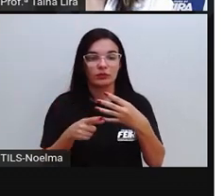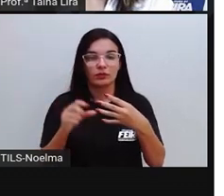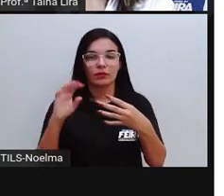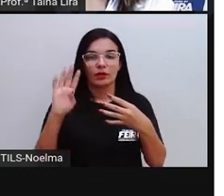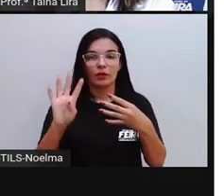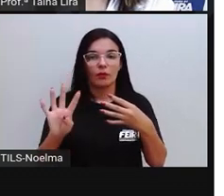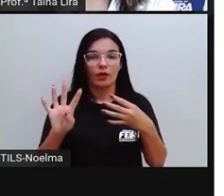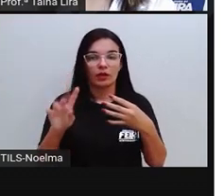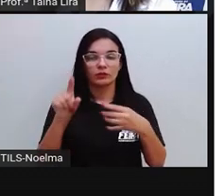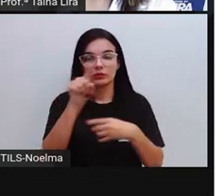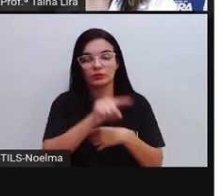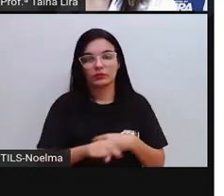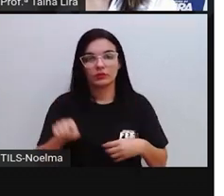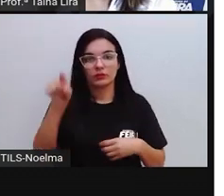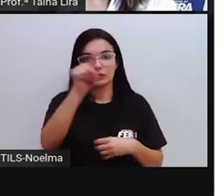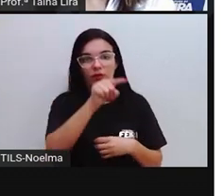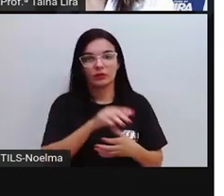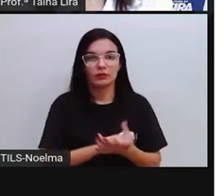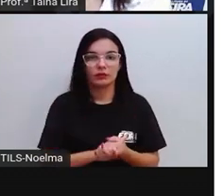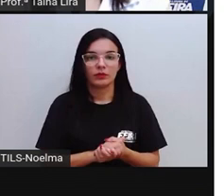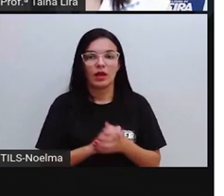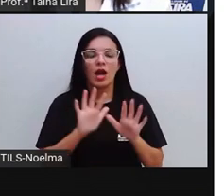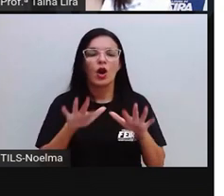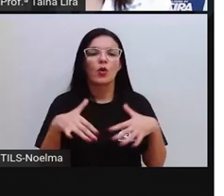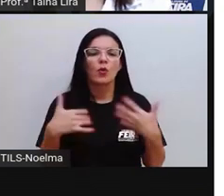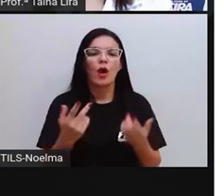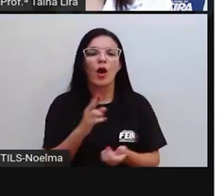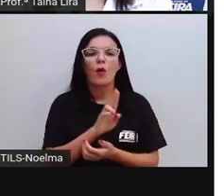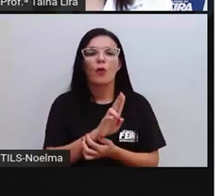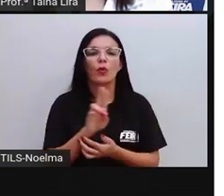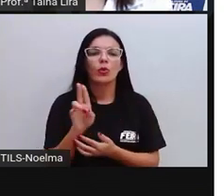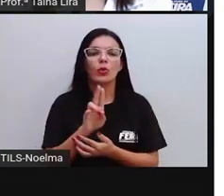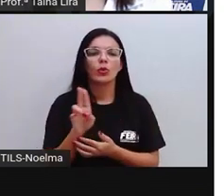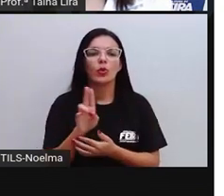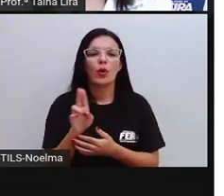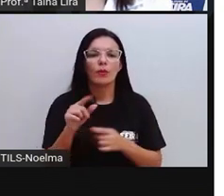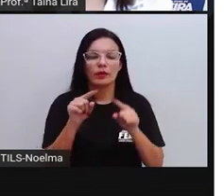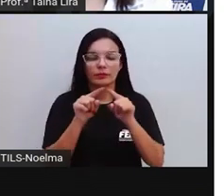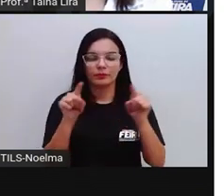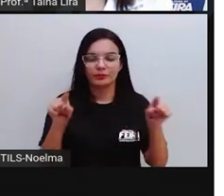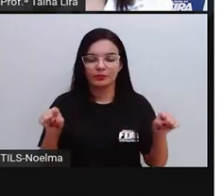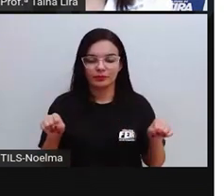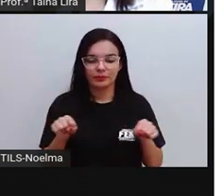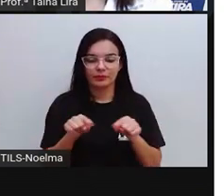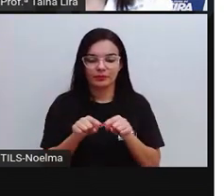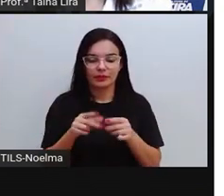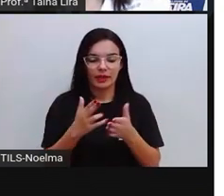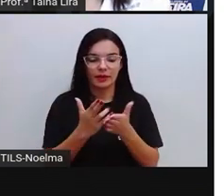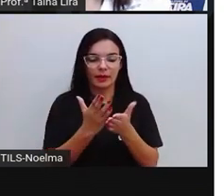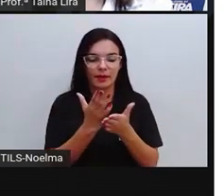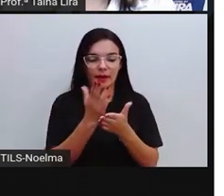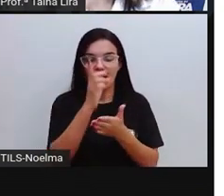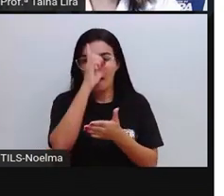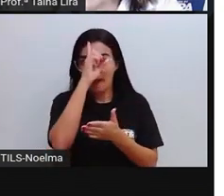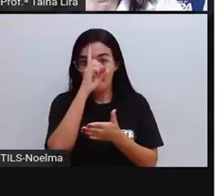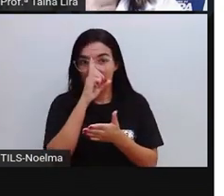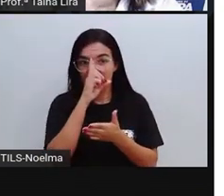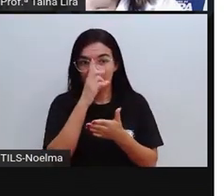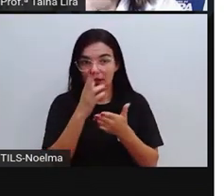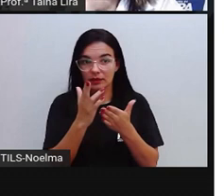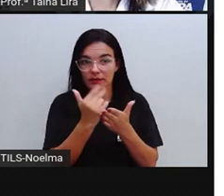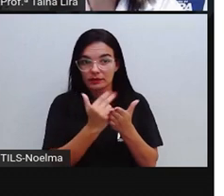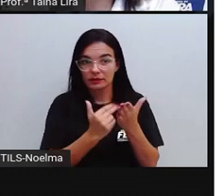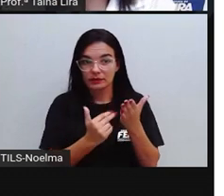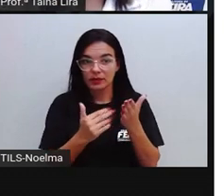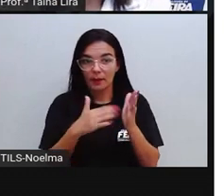são quatro círculos. Qual é o nome das figuras pintadas de amarelo, que são essas aqui, ó? A Pró falou na